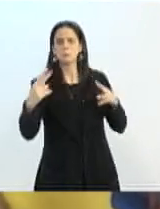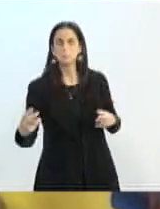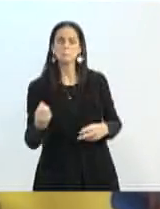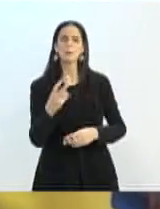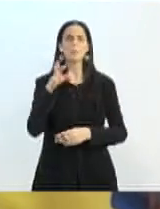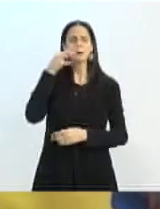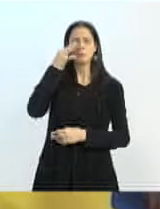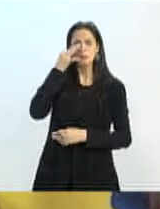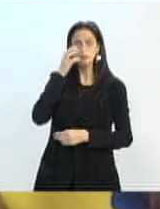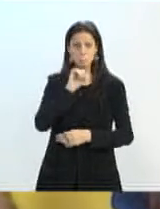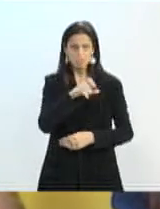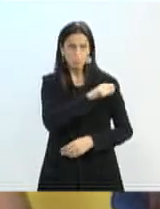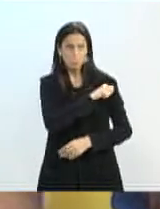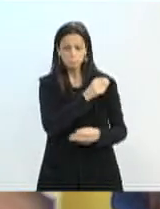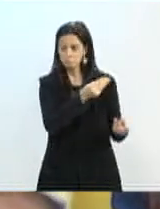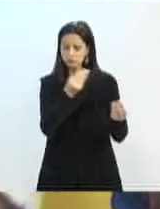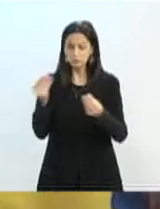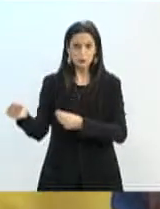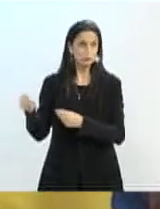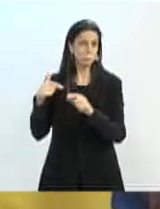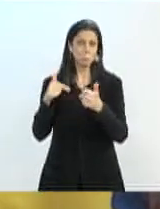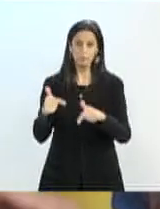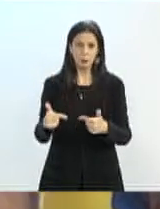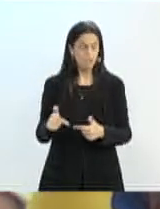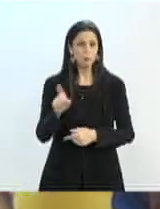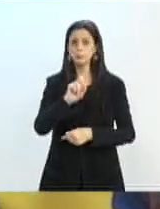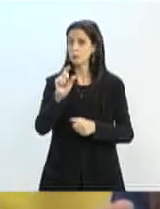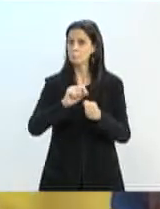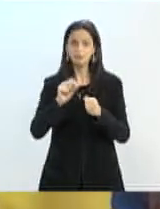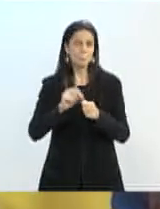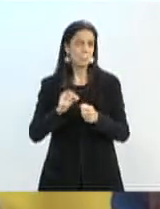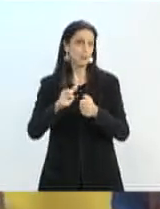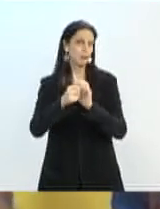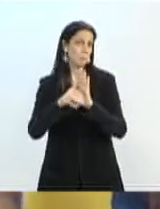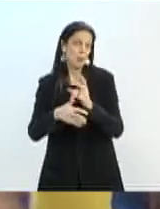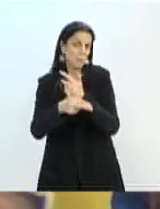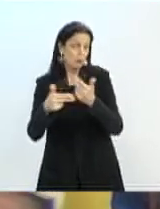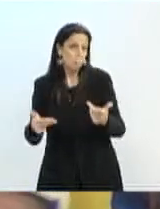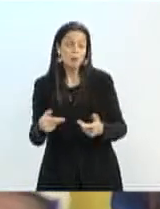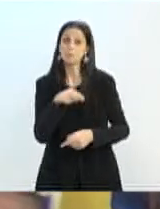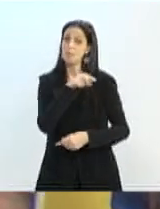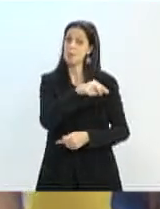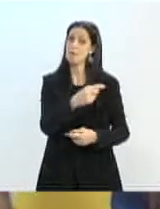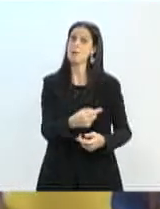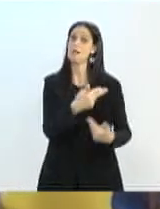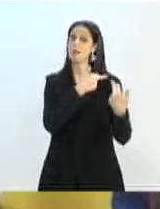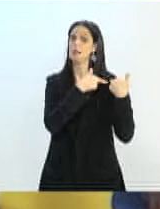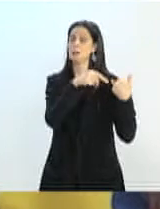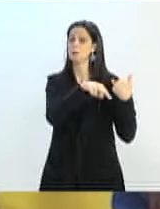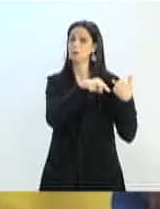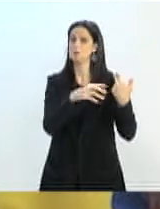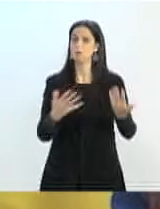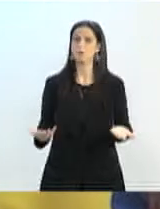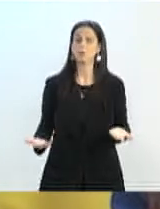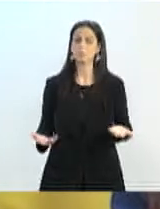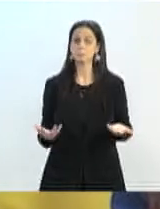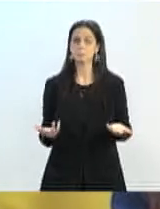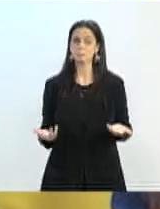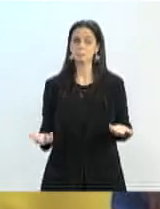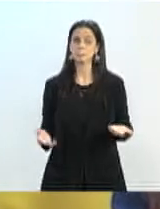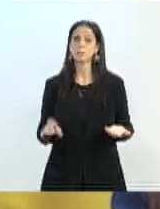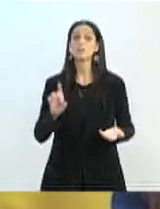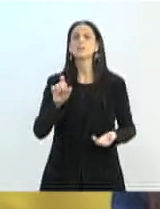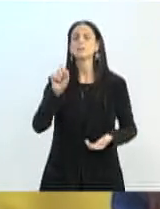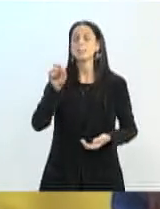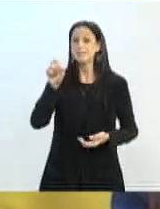O aluno que não entregou a nota, o aluno que não fez a sua parte, né? A gente não vem aqui questionar, só quem está em sala de